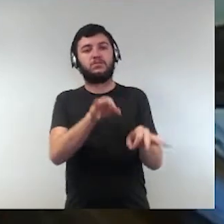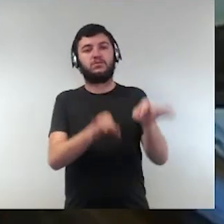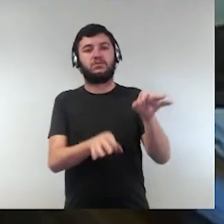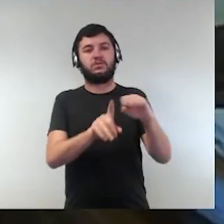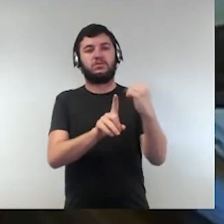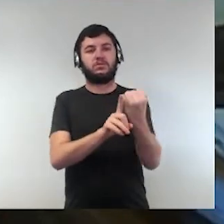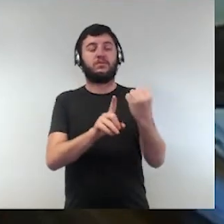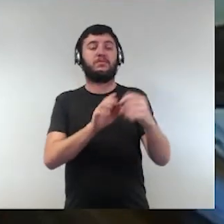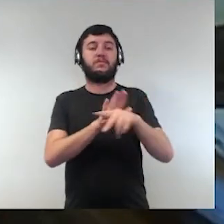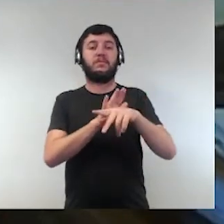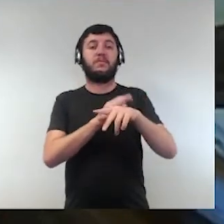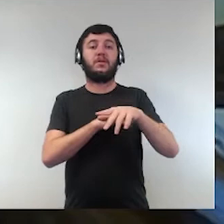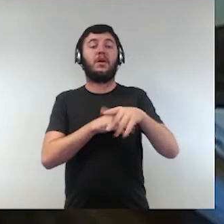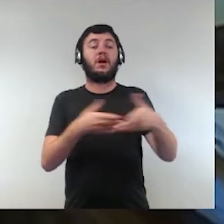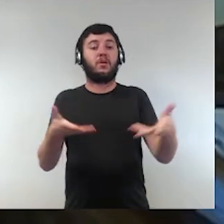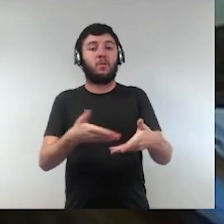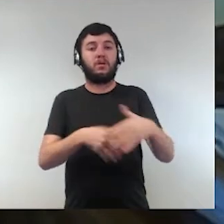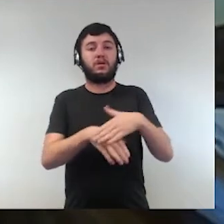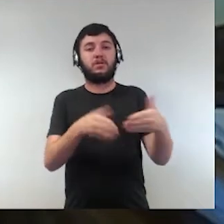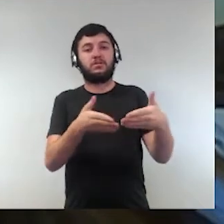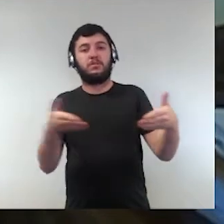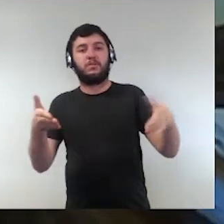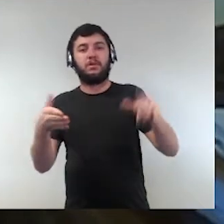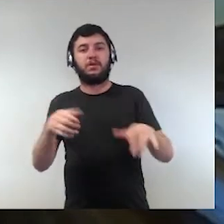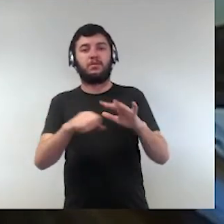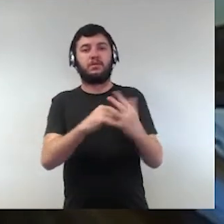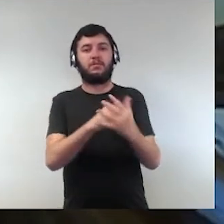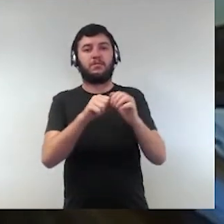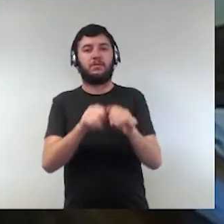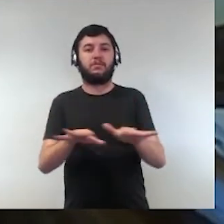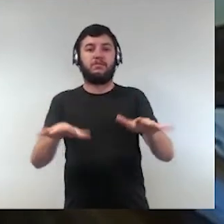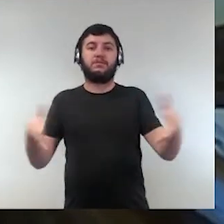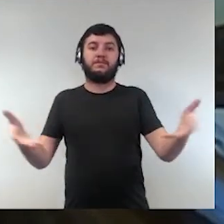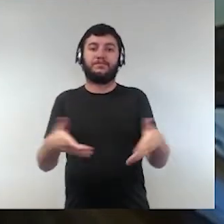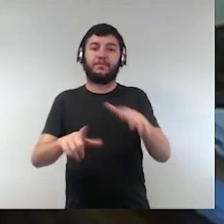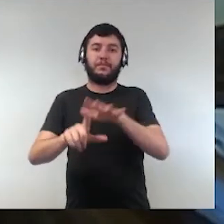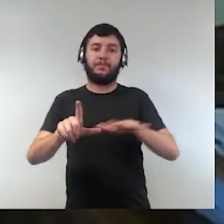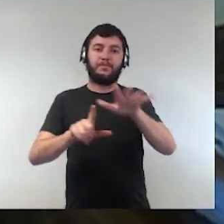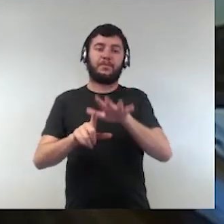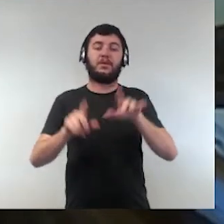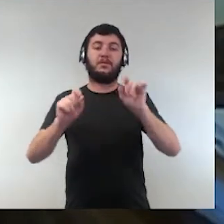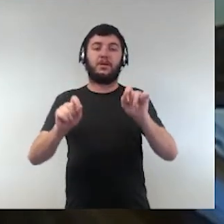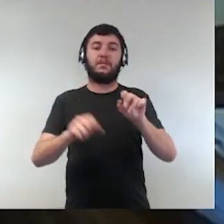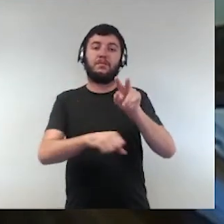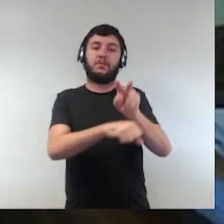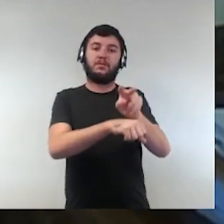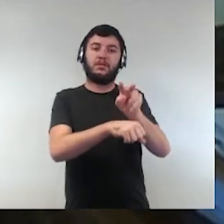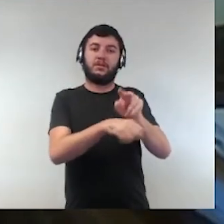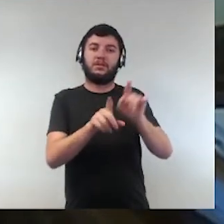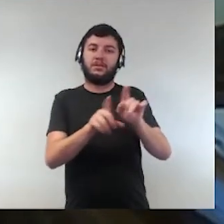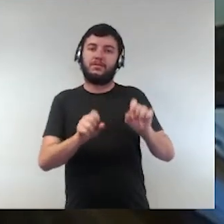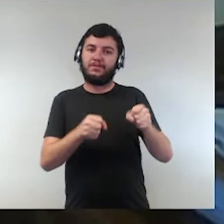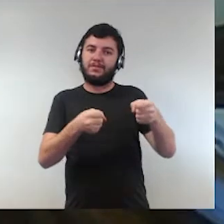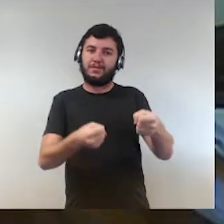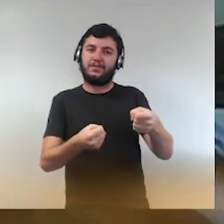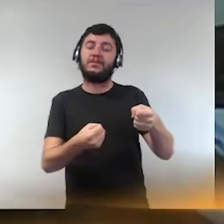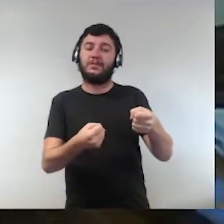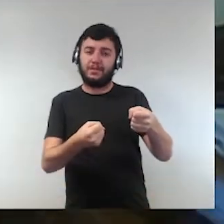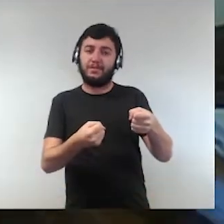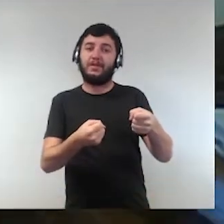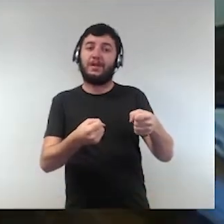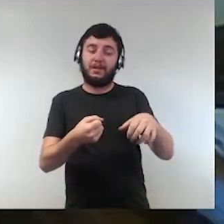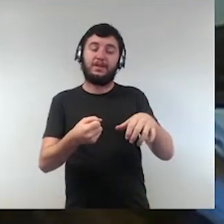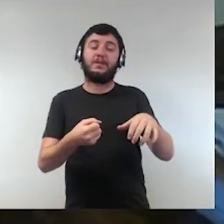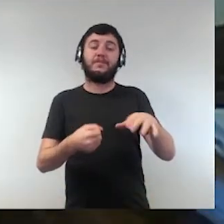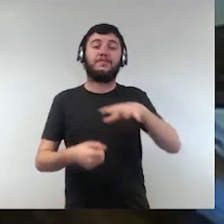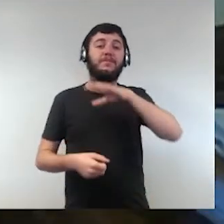O nosso painel hoje vai tratar sobre a proteção e defesa dos animais. Queria agradecer desde já a presença e a colaboração,